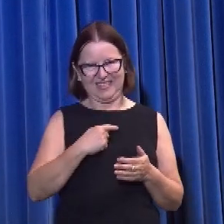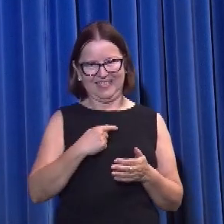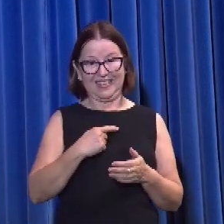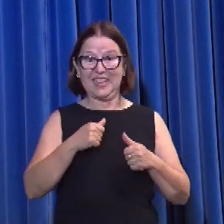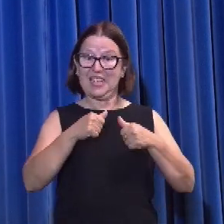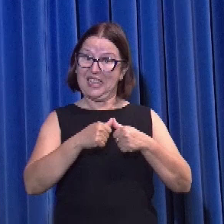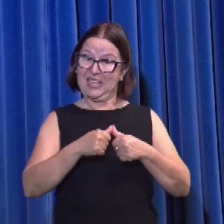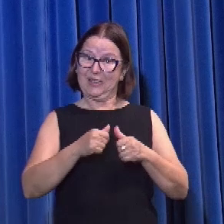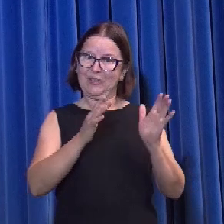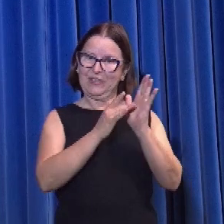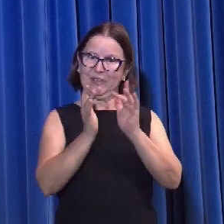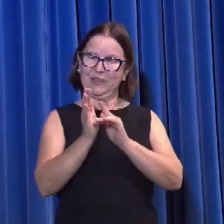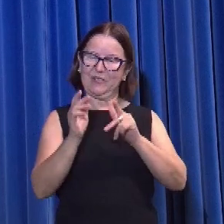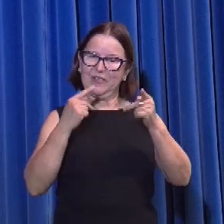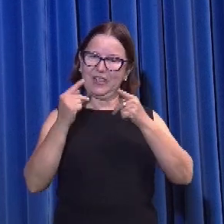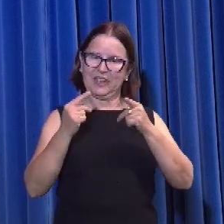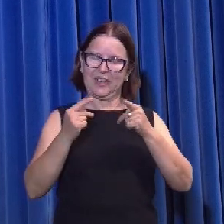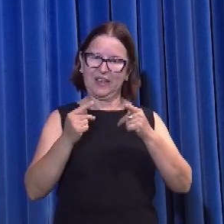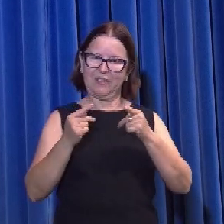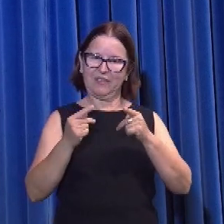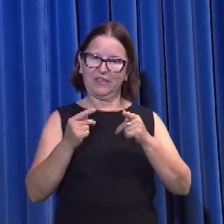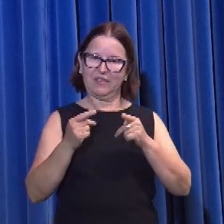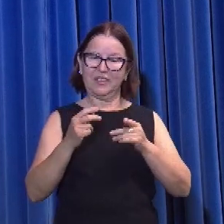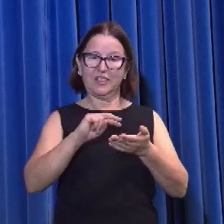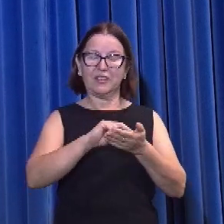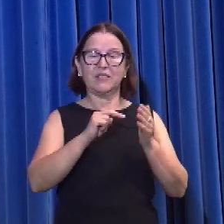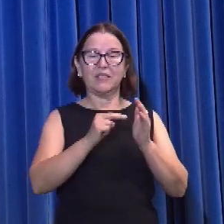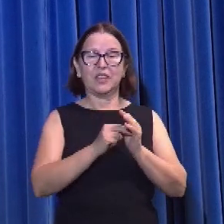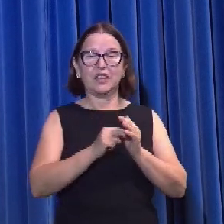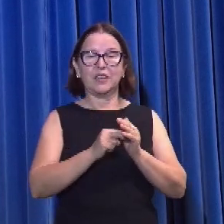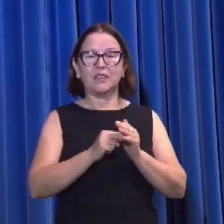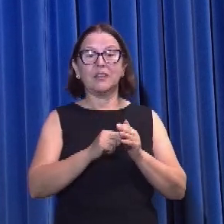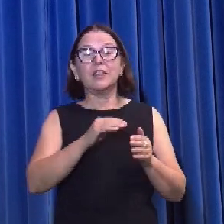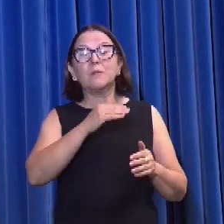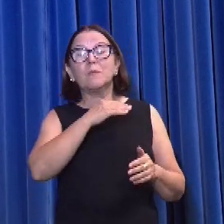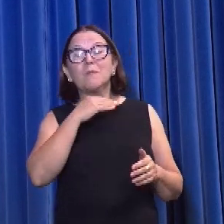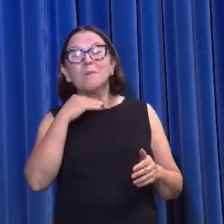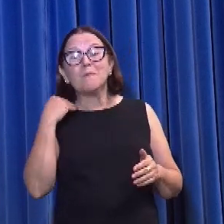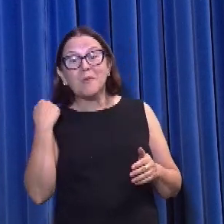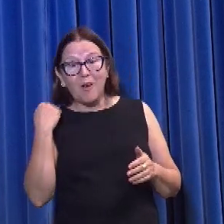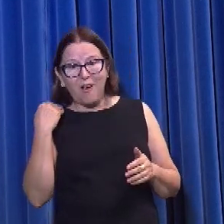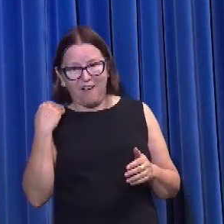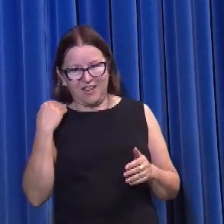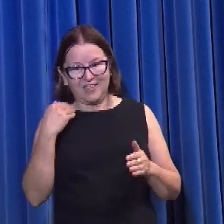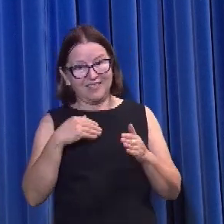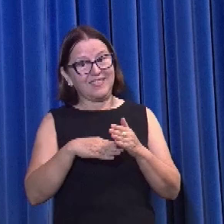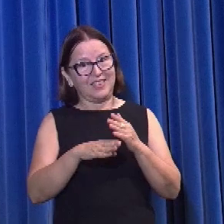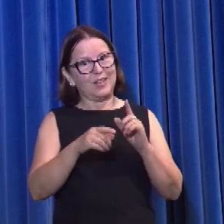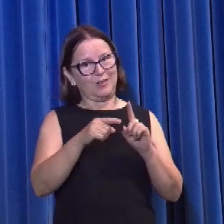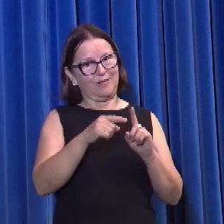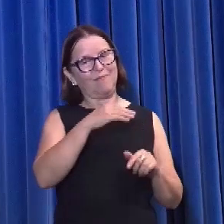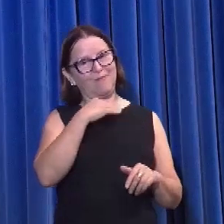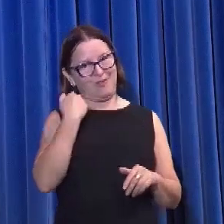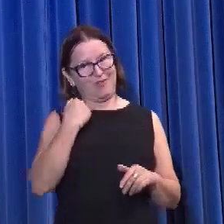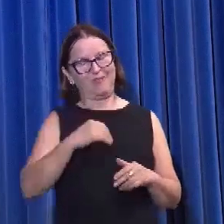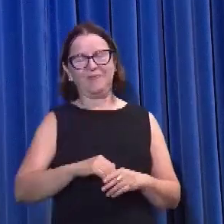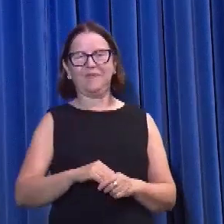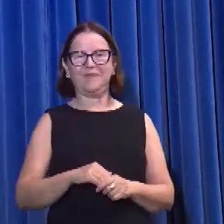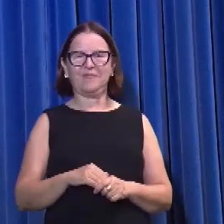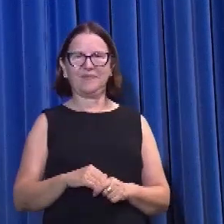Isto dizia, significando de que gênero de morte estava para morrer.